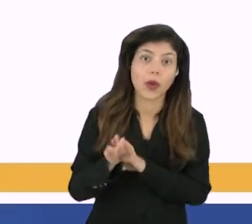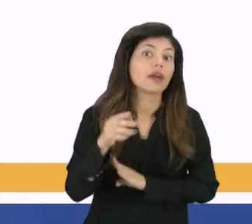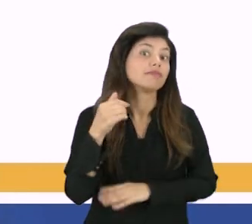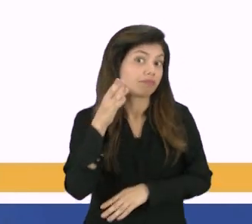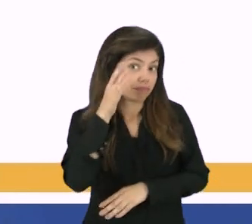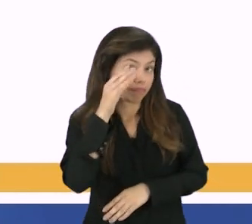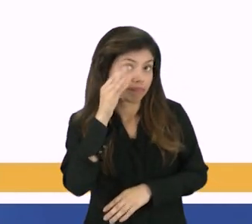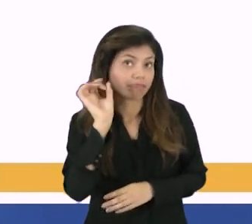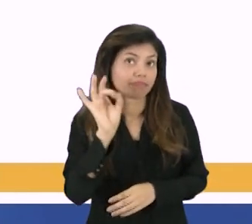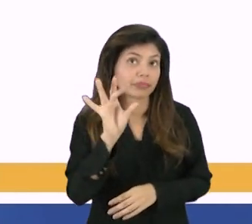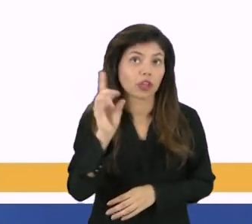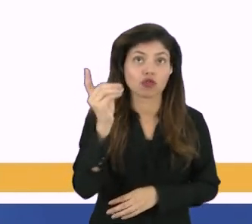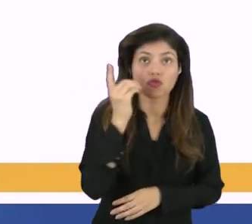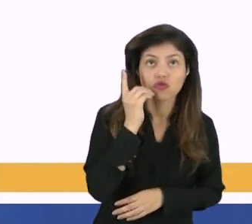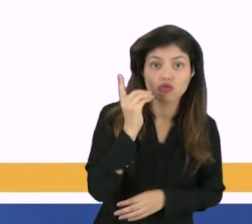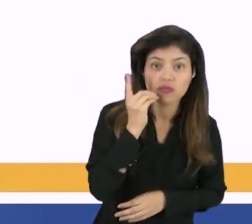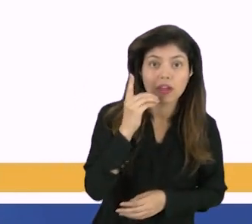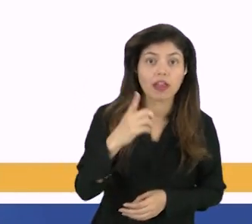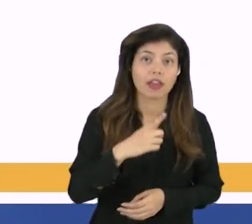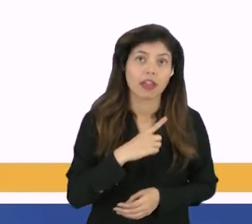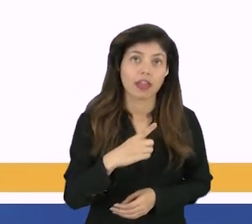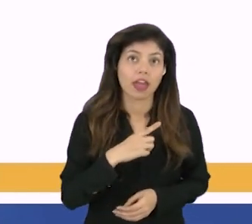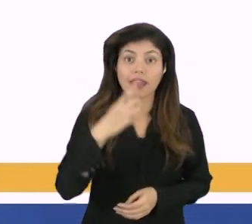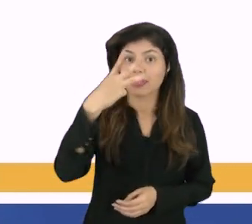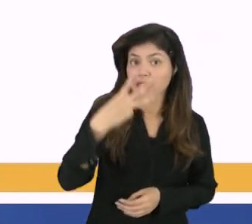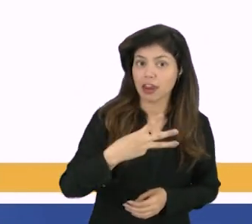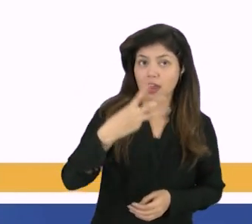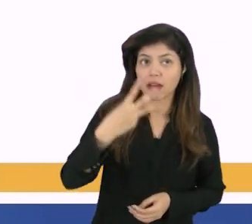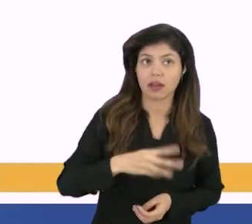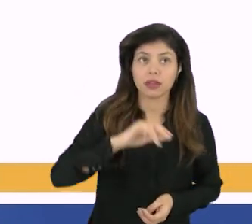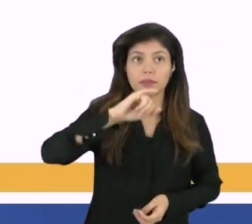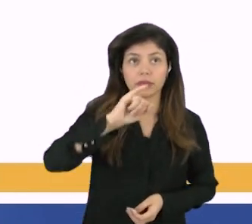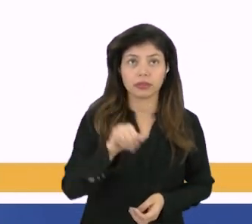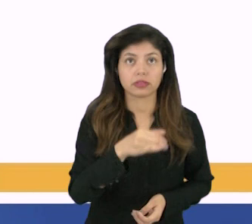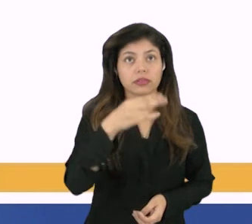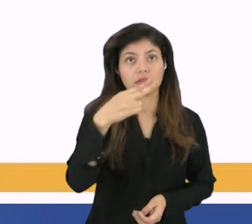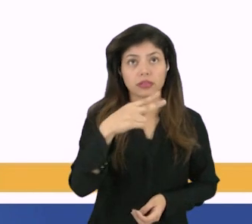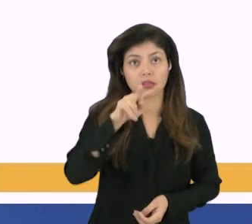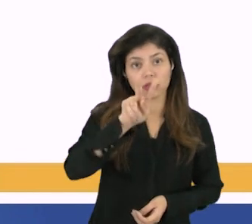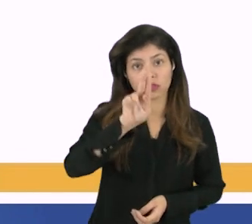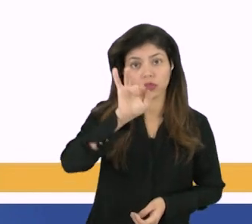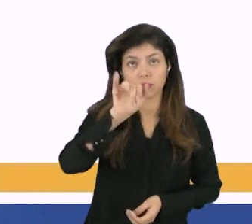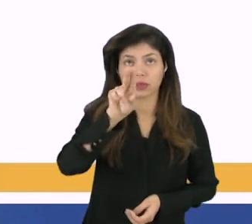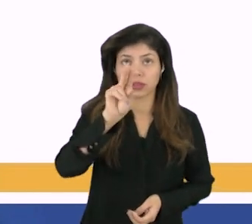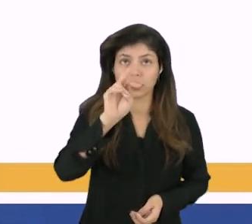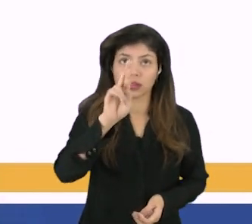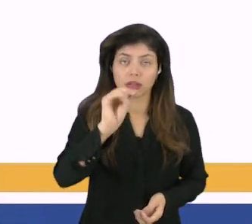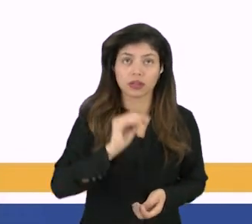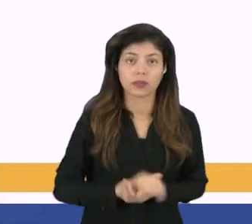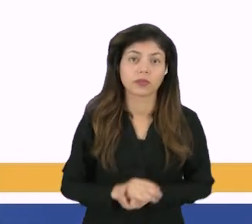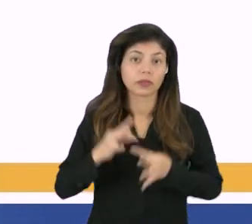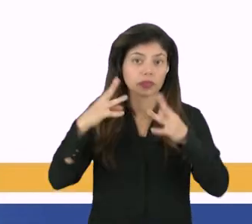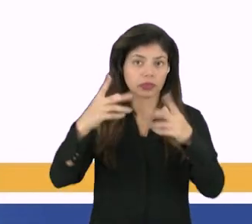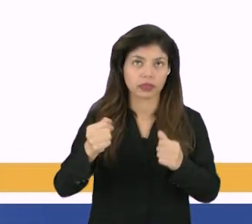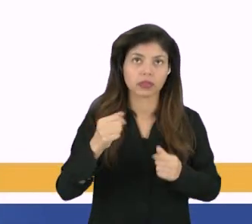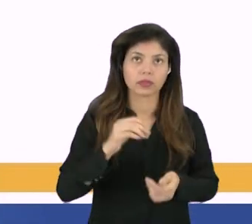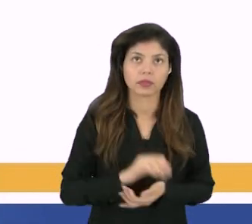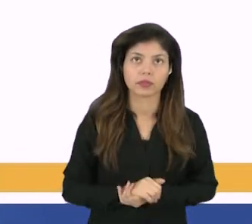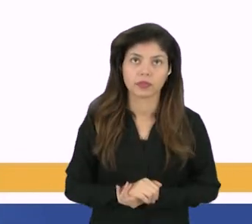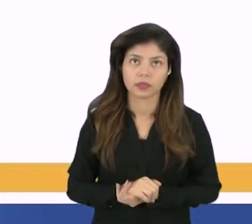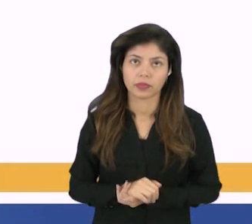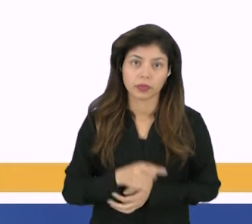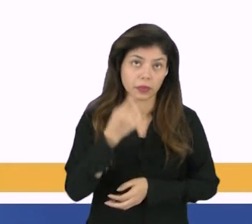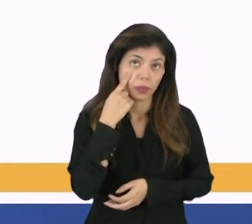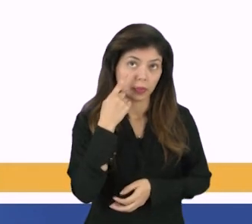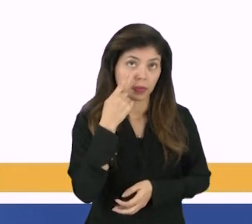ó, nessa data aqui teve um eclipse triplo lá em Júpiter. Tem um aqui no cantinho, outro aqui e outro aqui. Todos eles com... Essa aqui dá para ver,